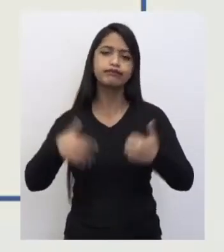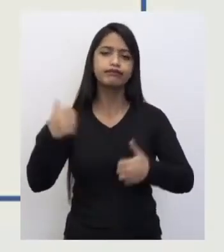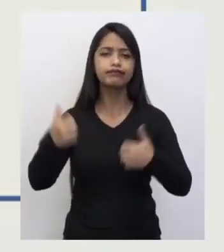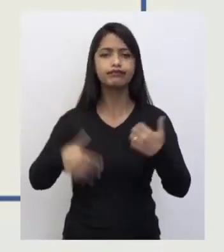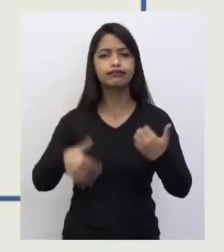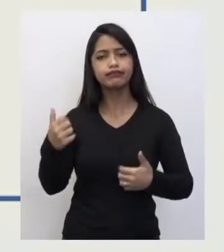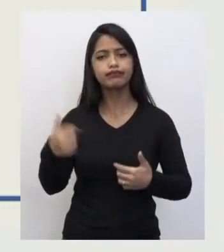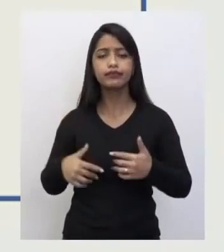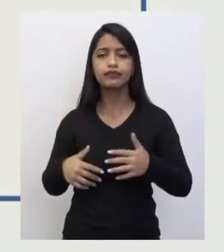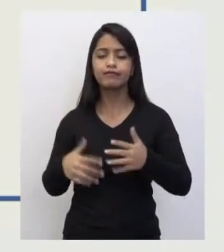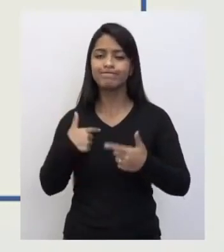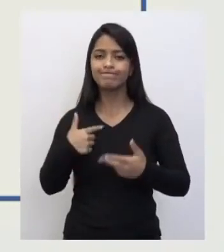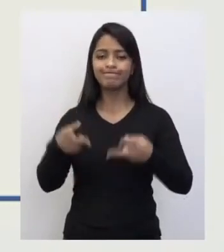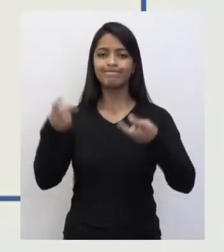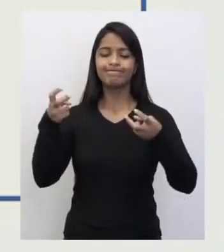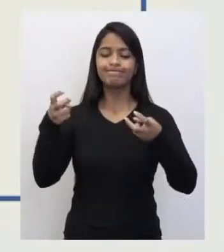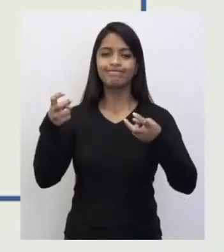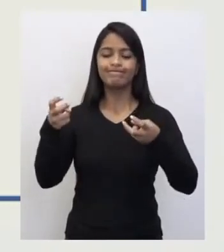percebe que a gente